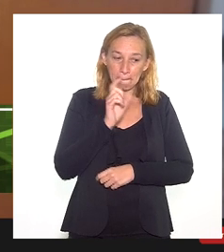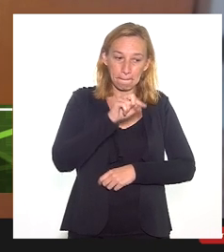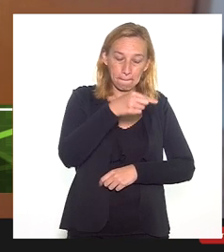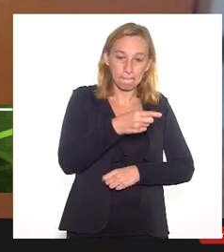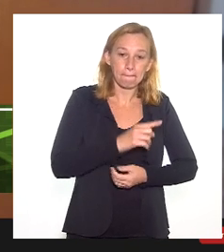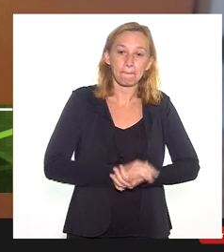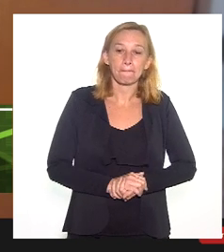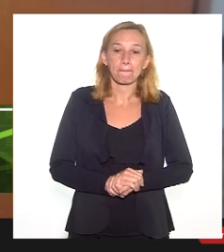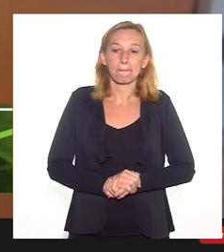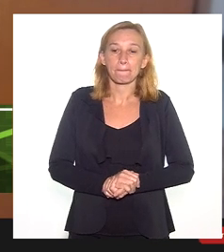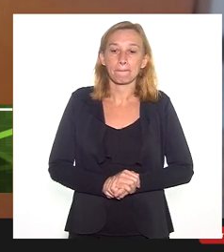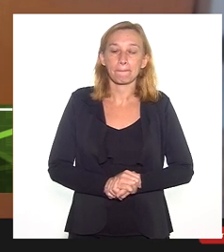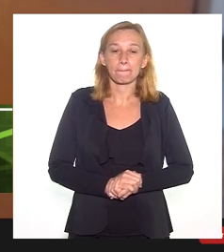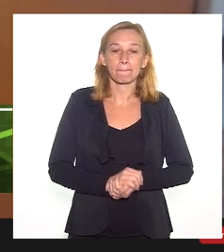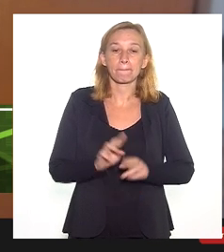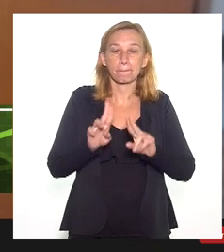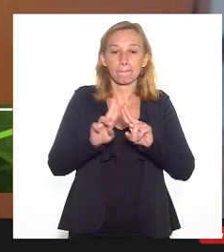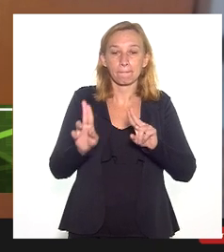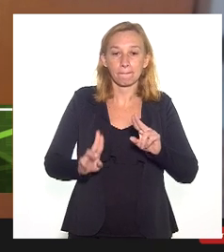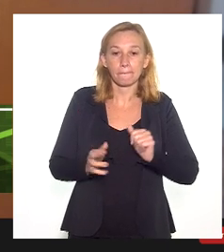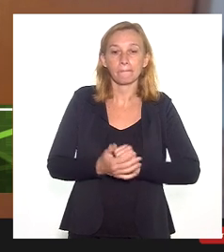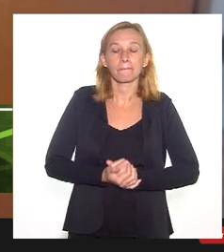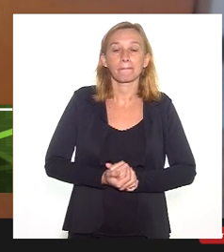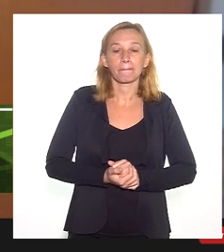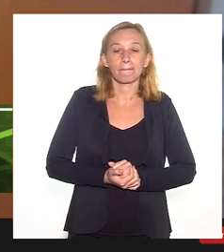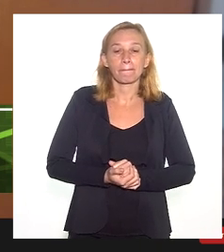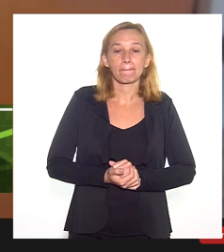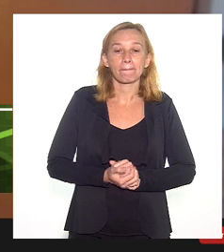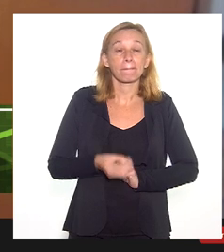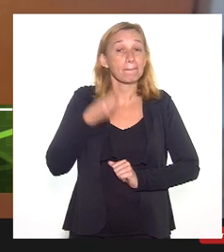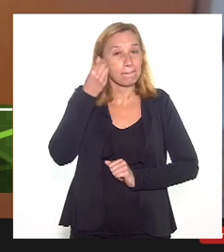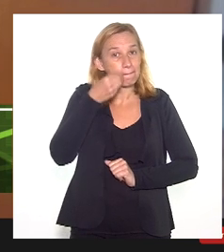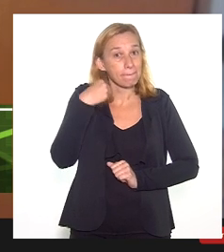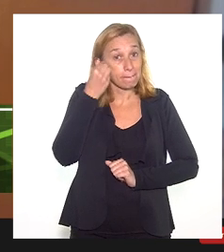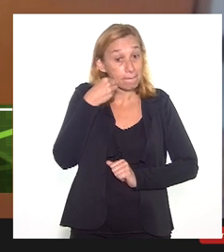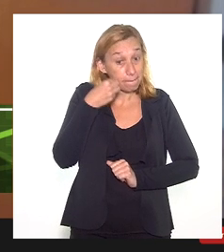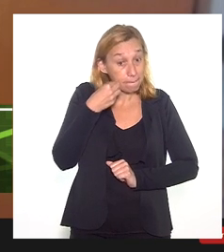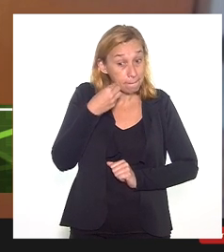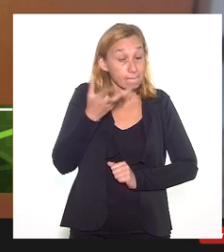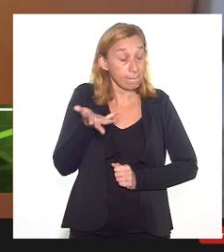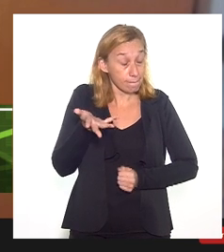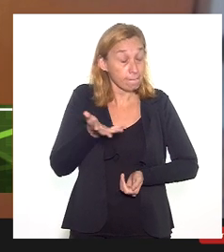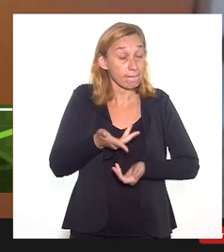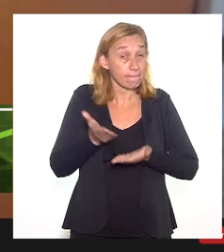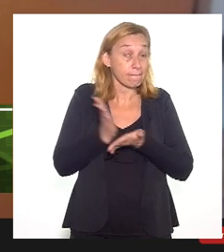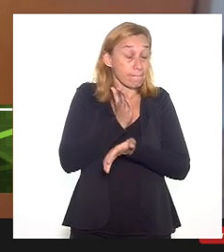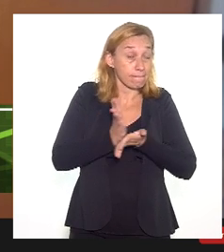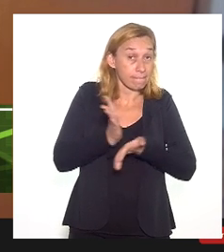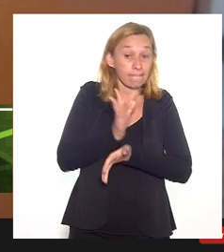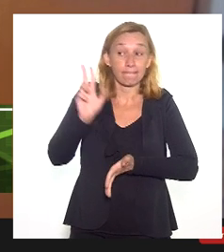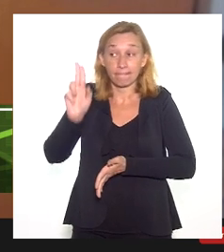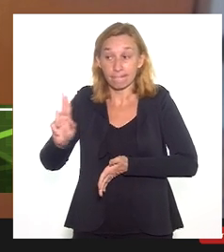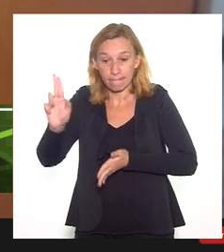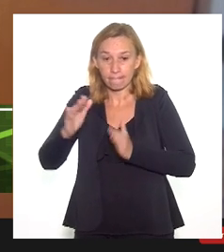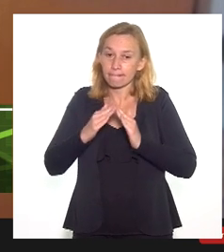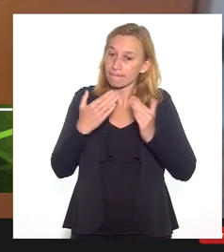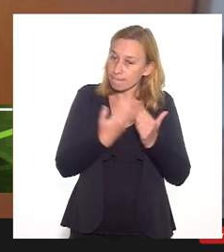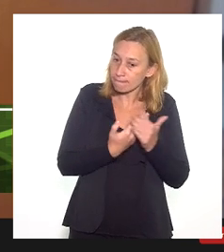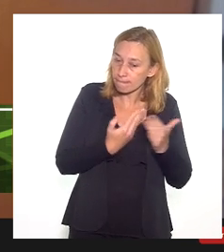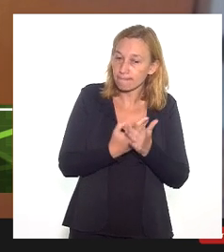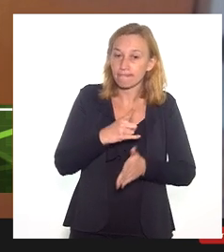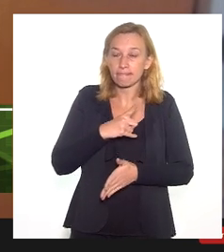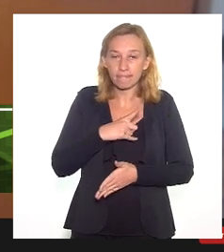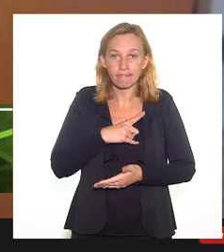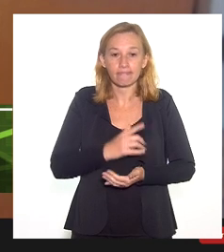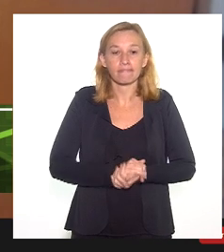lado, a UERJ passou por uma experiência que muitas universidades e escolas passaram